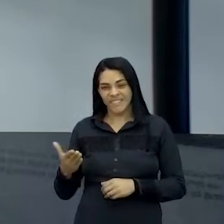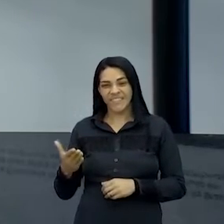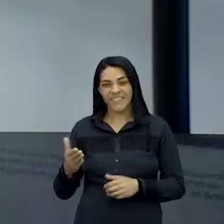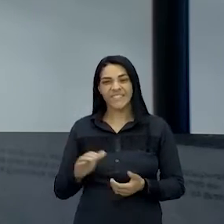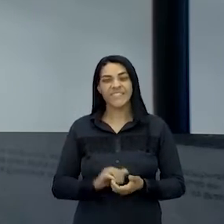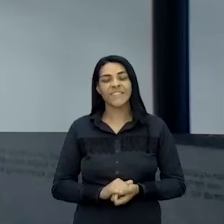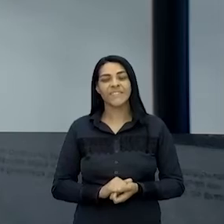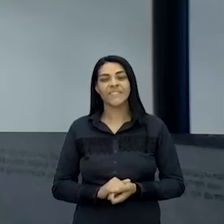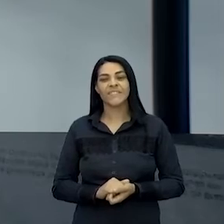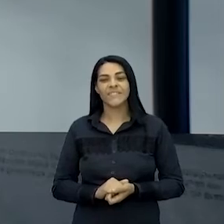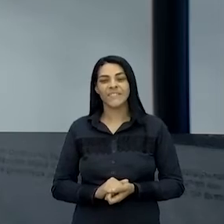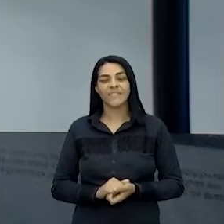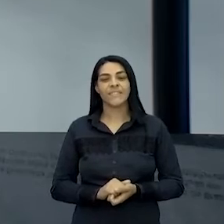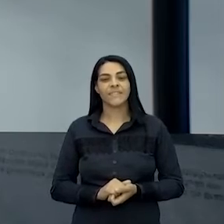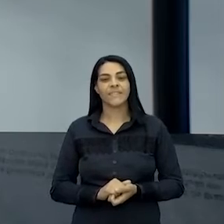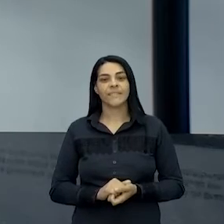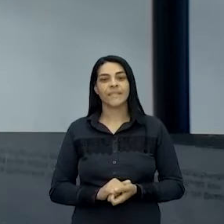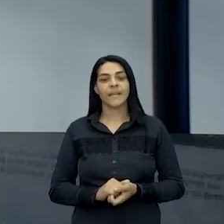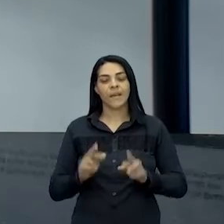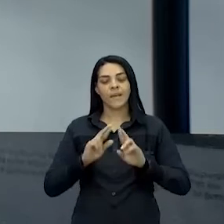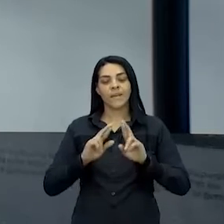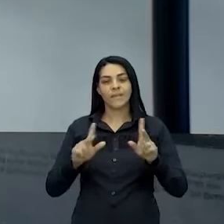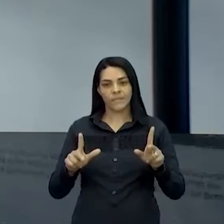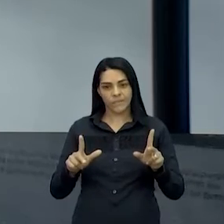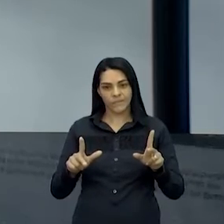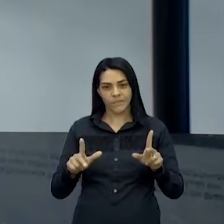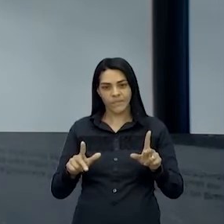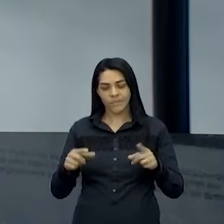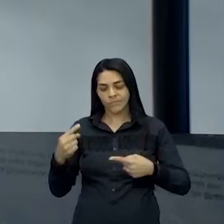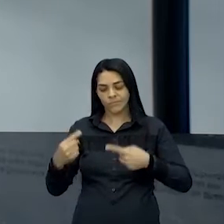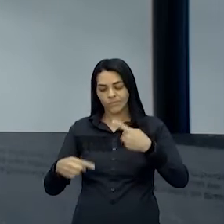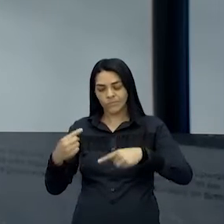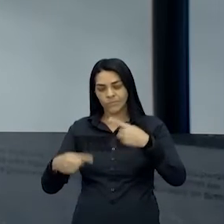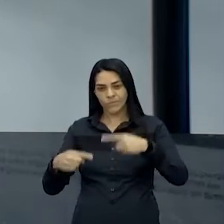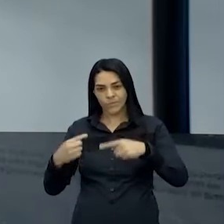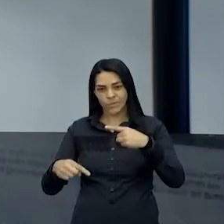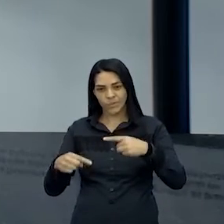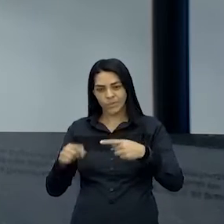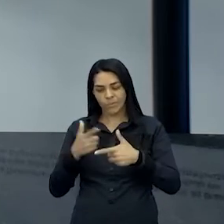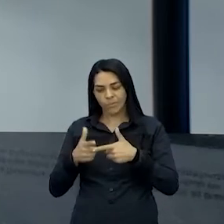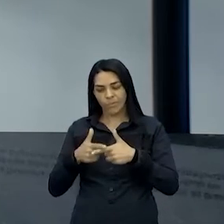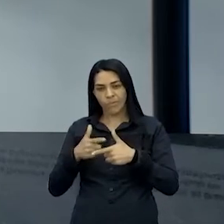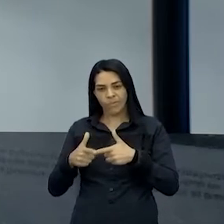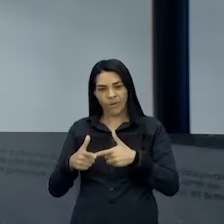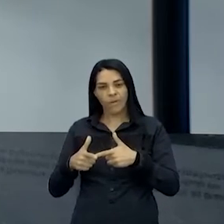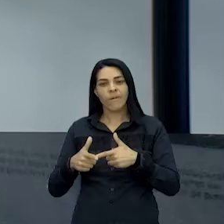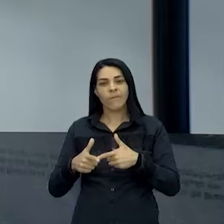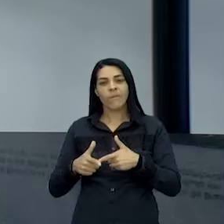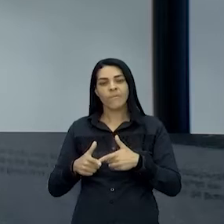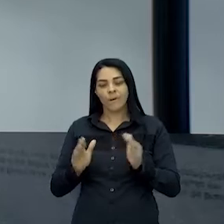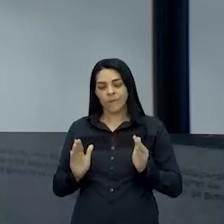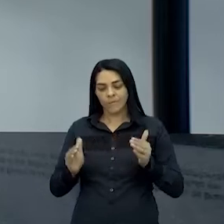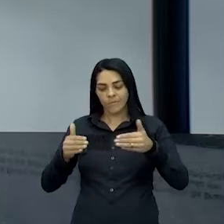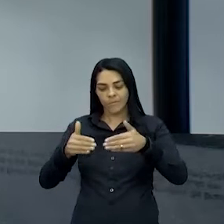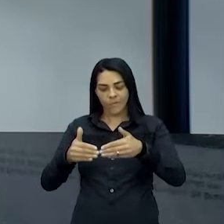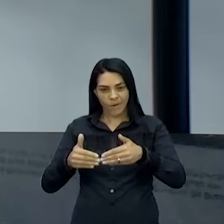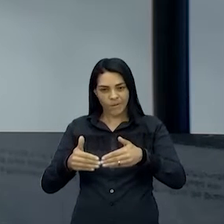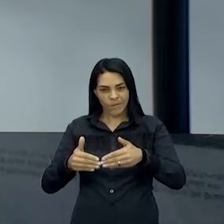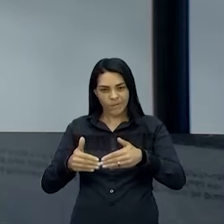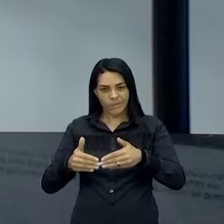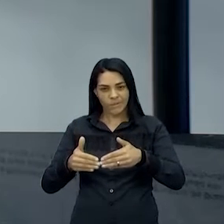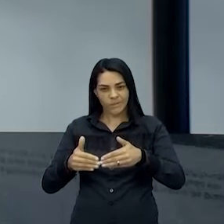debaterem problemas. Só que a diferença de só debater um problema, né, para um fórum, né, normal, é que o